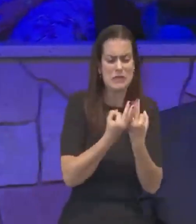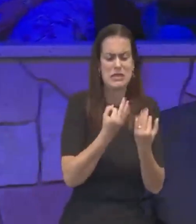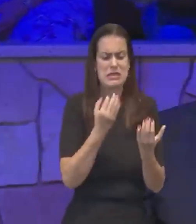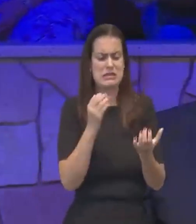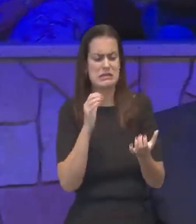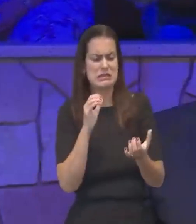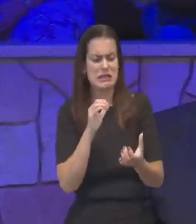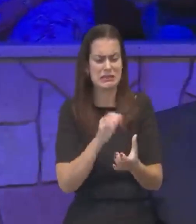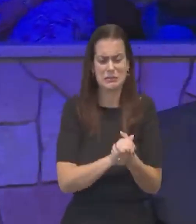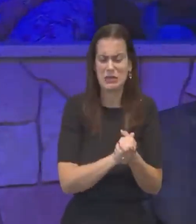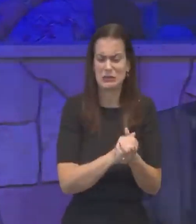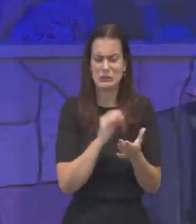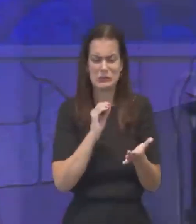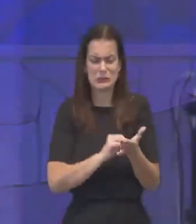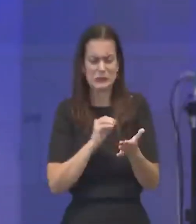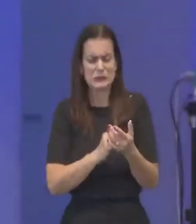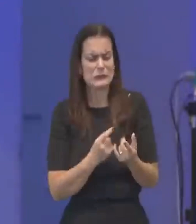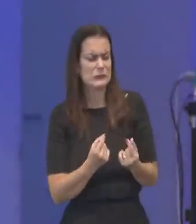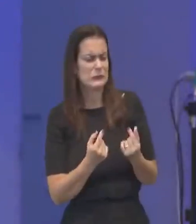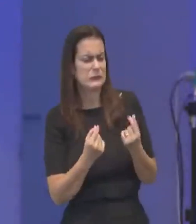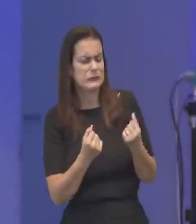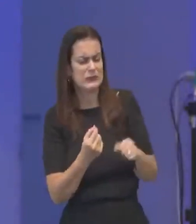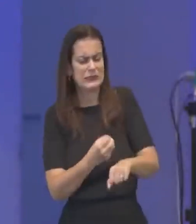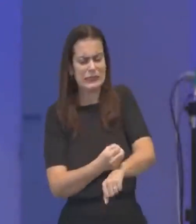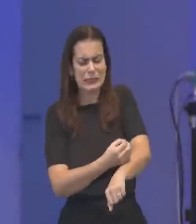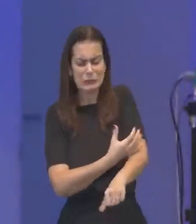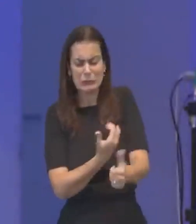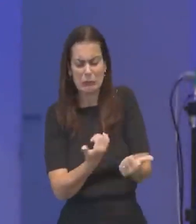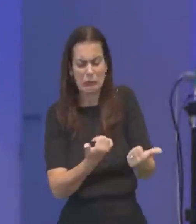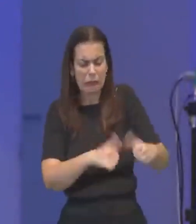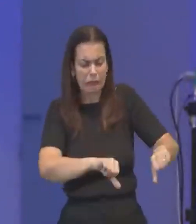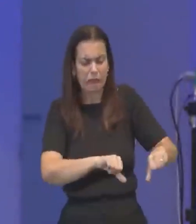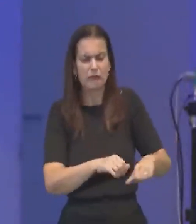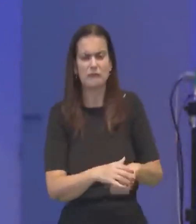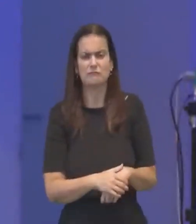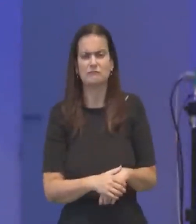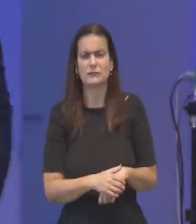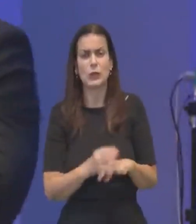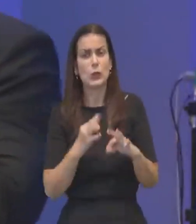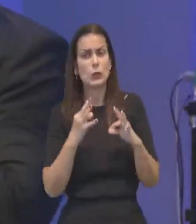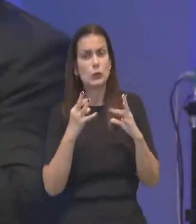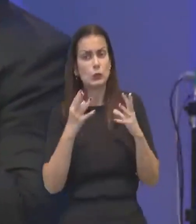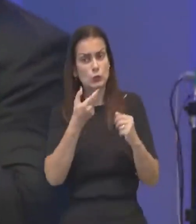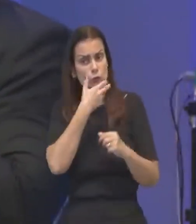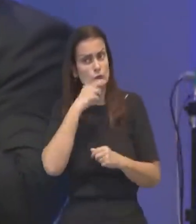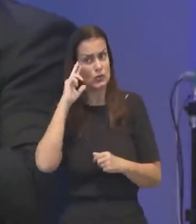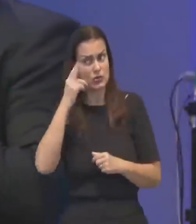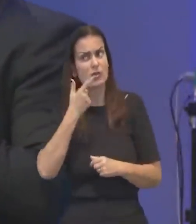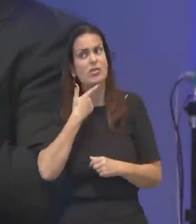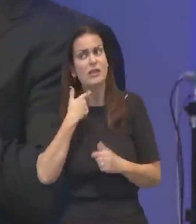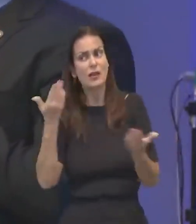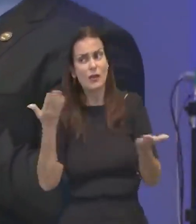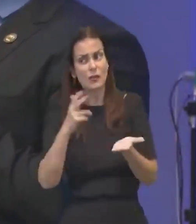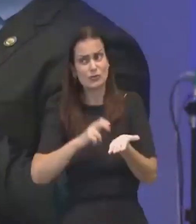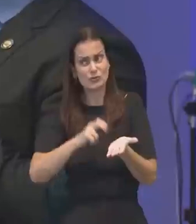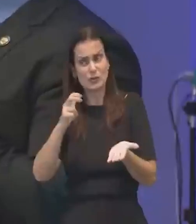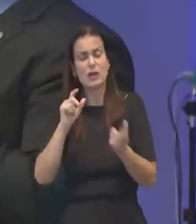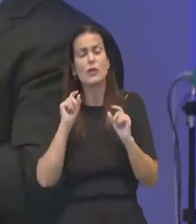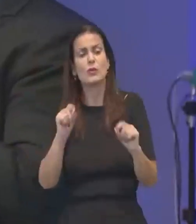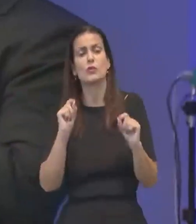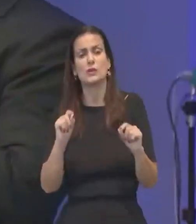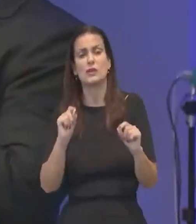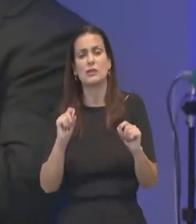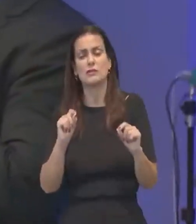financeira, crises emocionais. E tudo que o Senhor deseja nos fazer exemplo dessa narrativa é